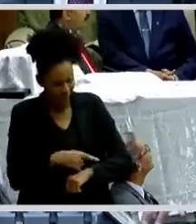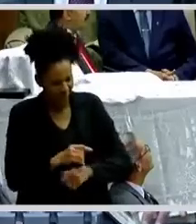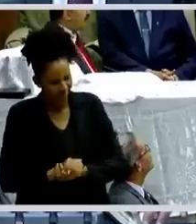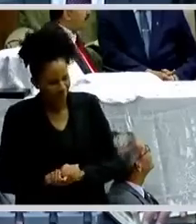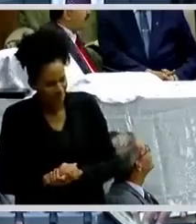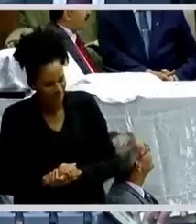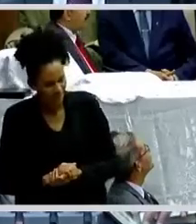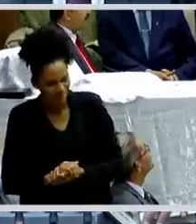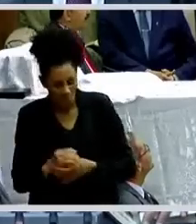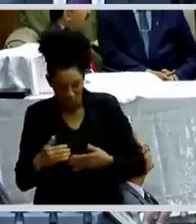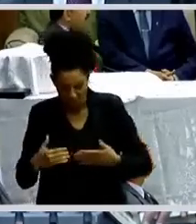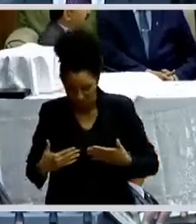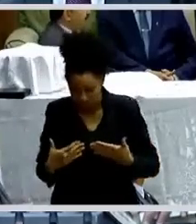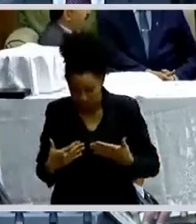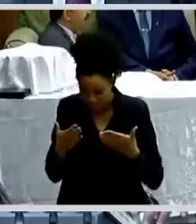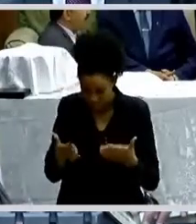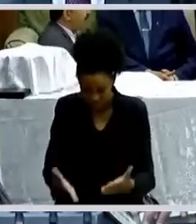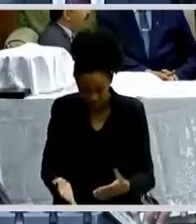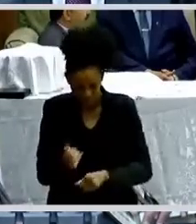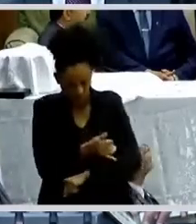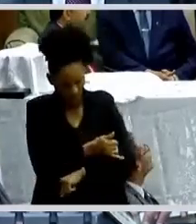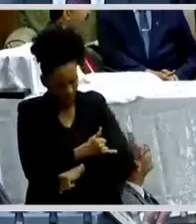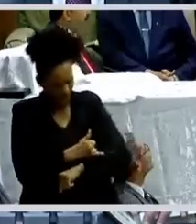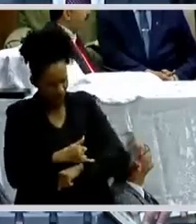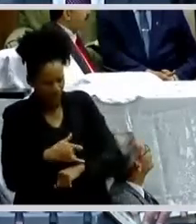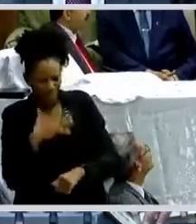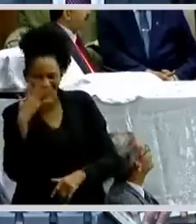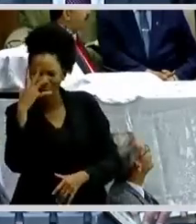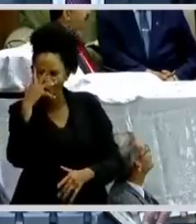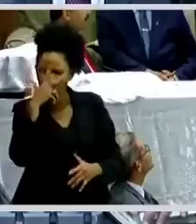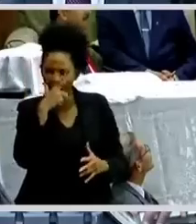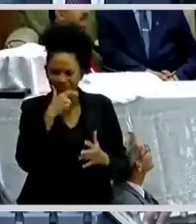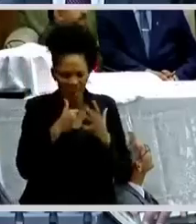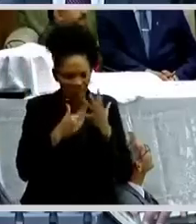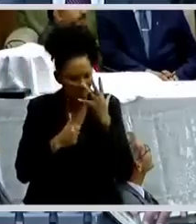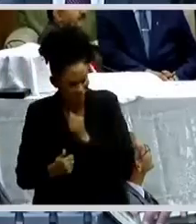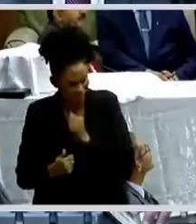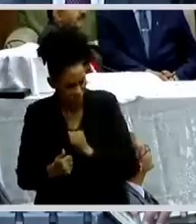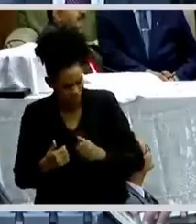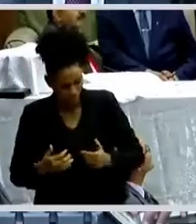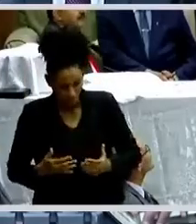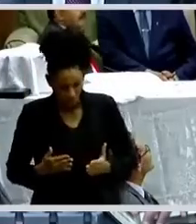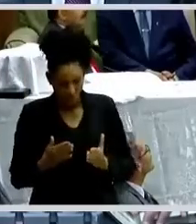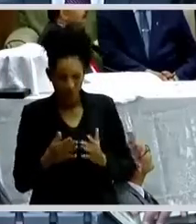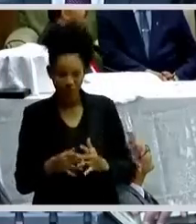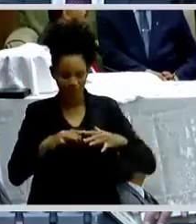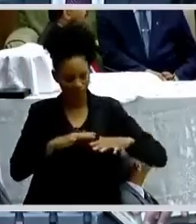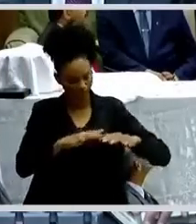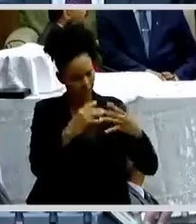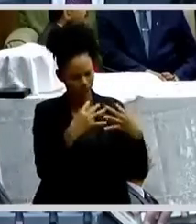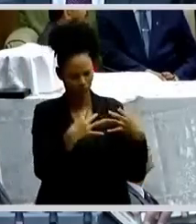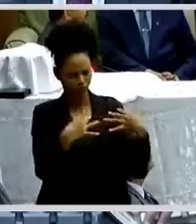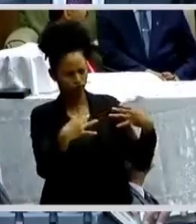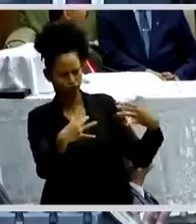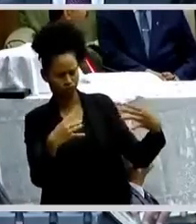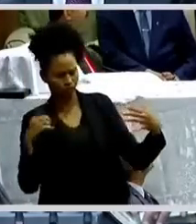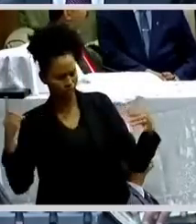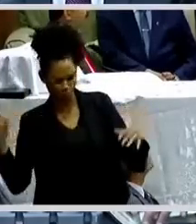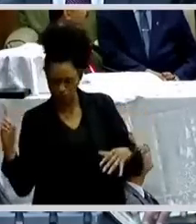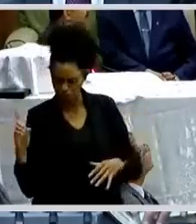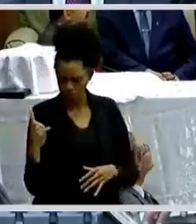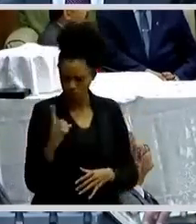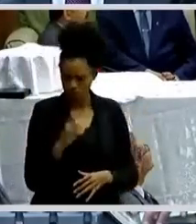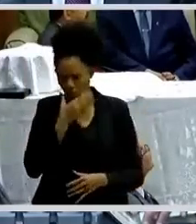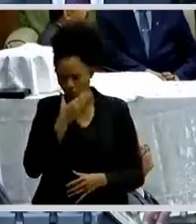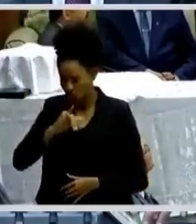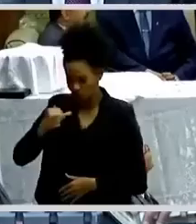Quando ele entra na beira do Jordão, eu acho lindo isso aqui. Quando ele entra no meio da multidão que estava sendo batizado, João Batista